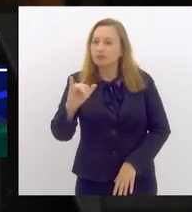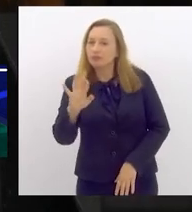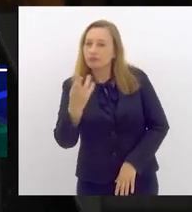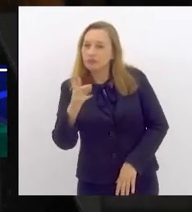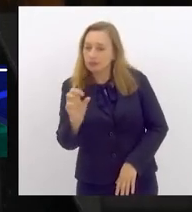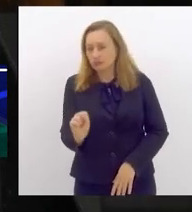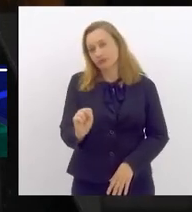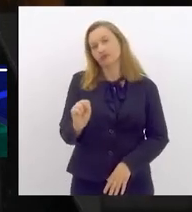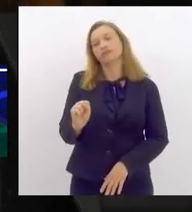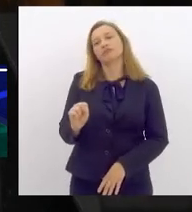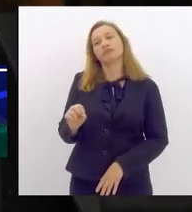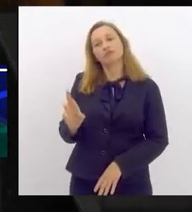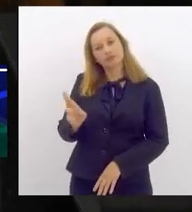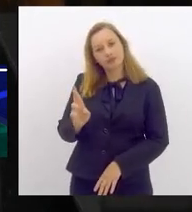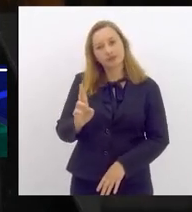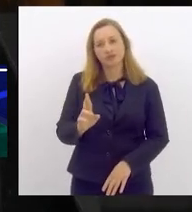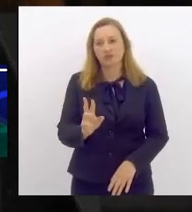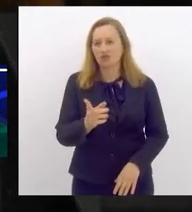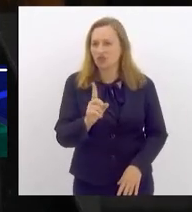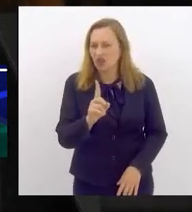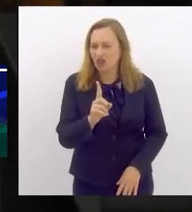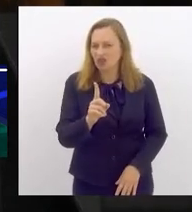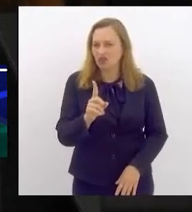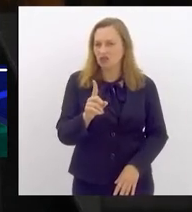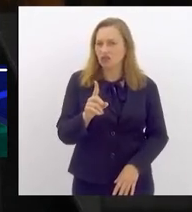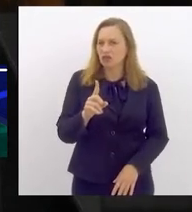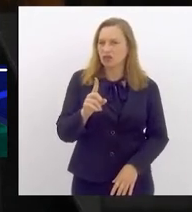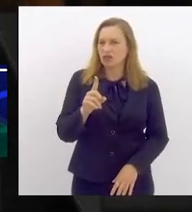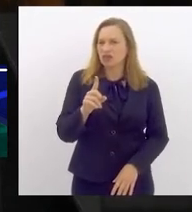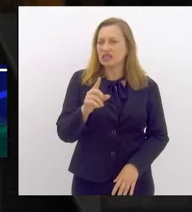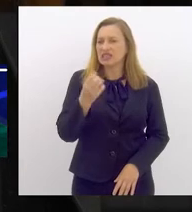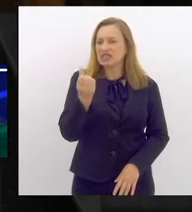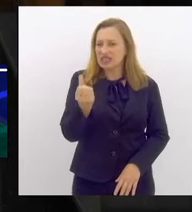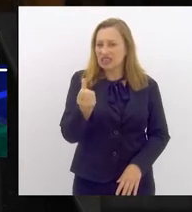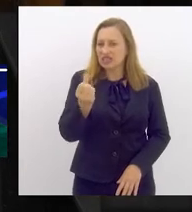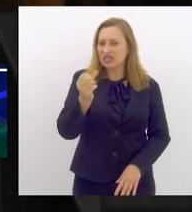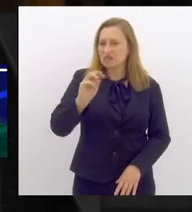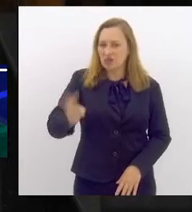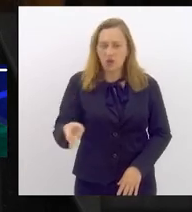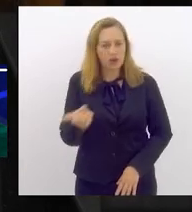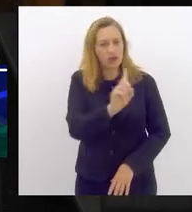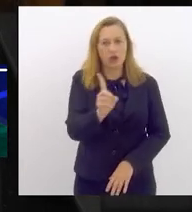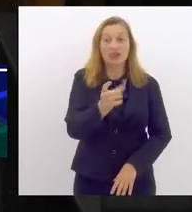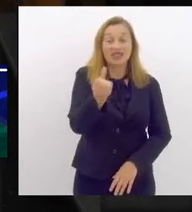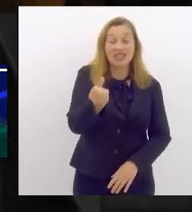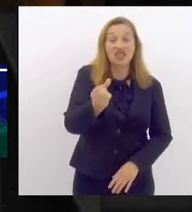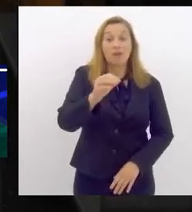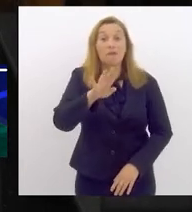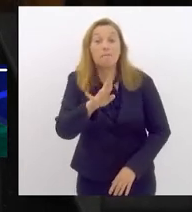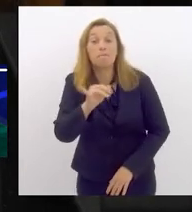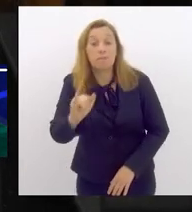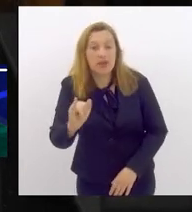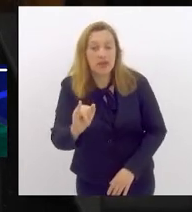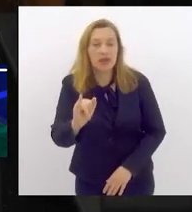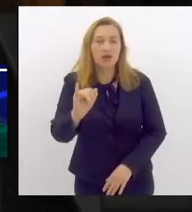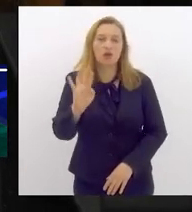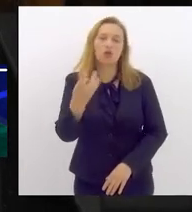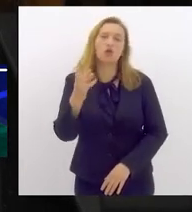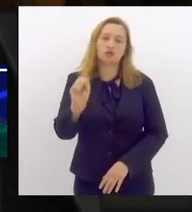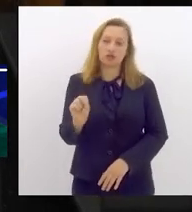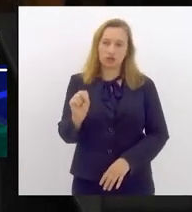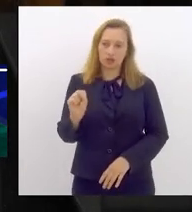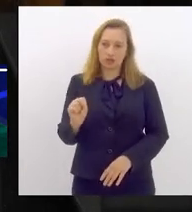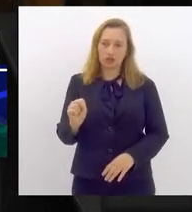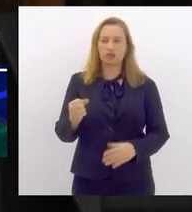de reais não tô forma melhor não bilhões de reais É mas ele sente que o governador